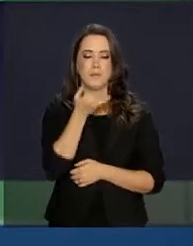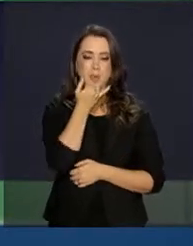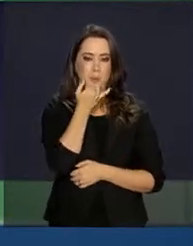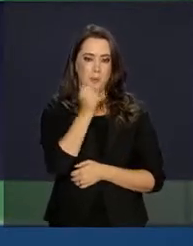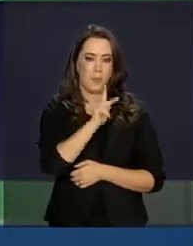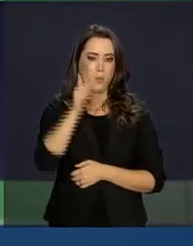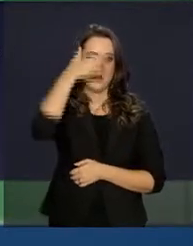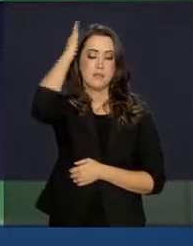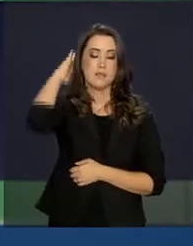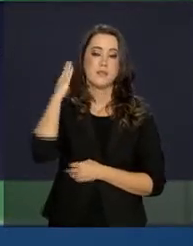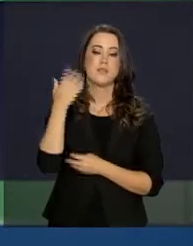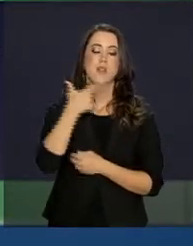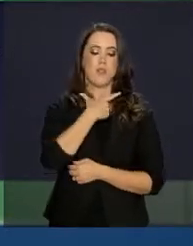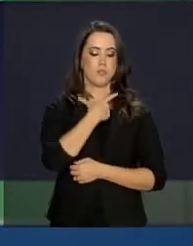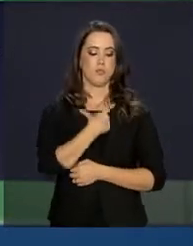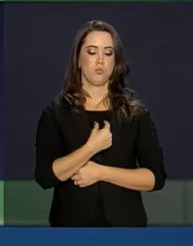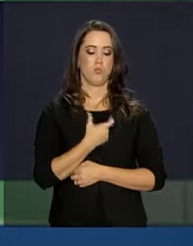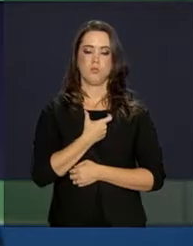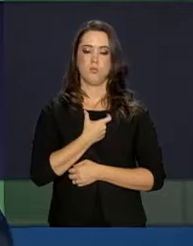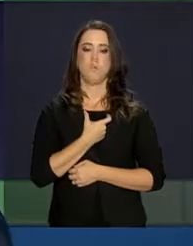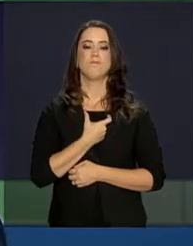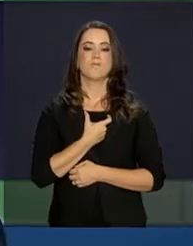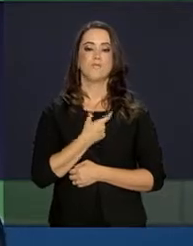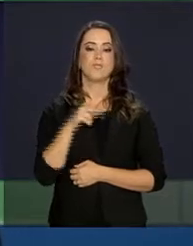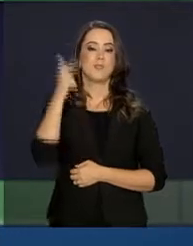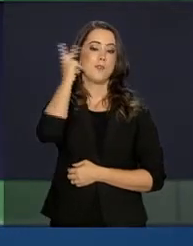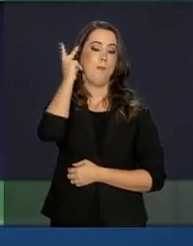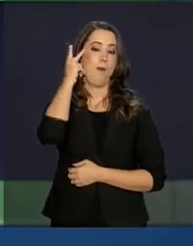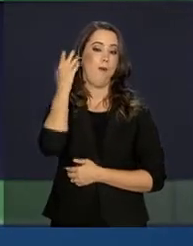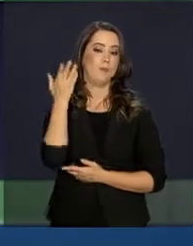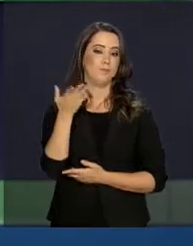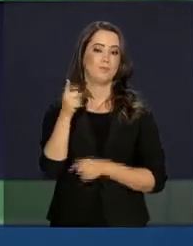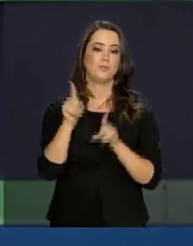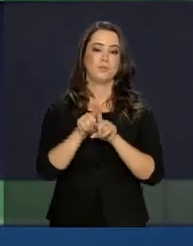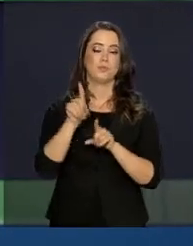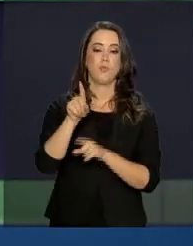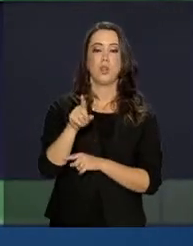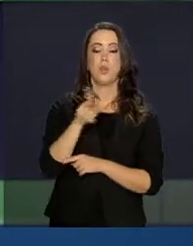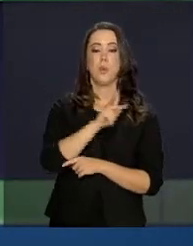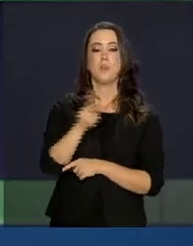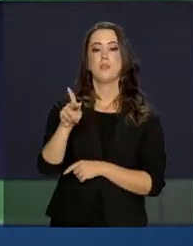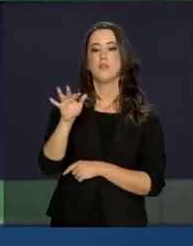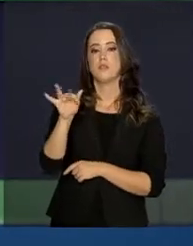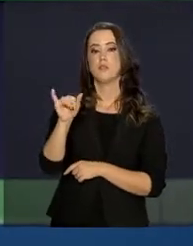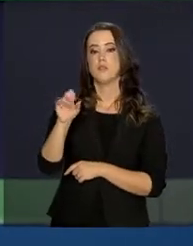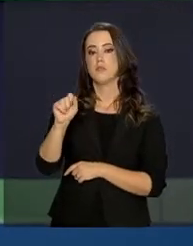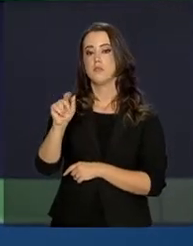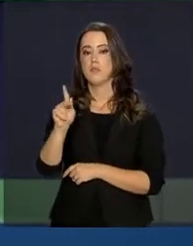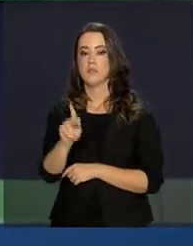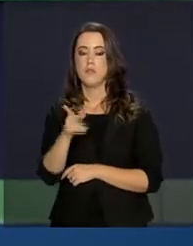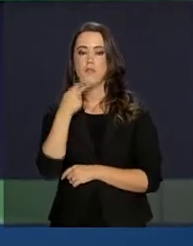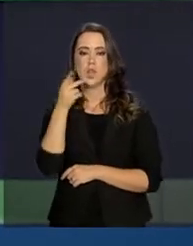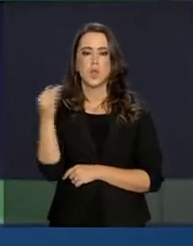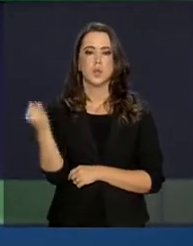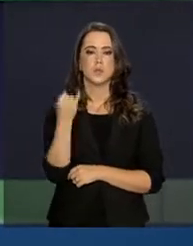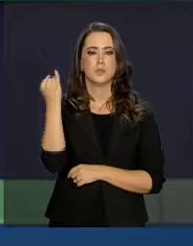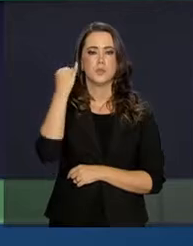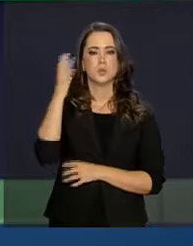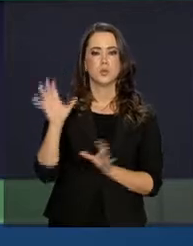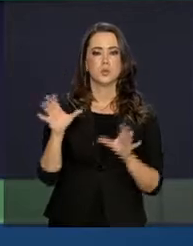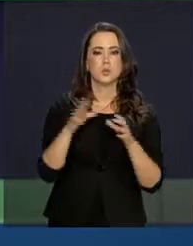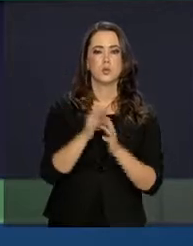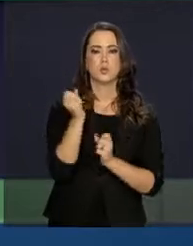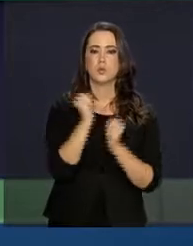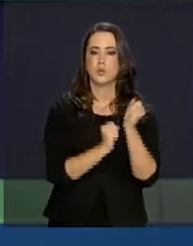Ordem do Mérito Industrial São Paulo, na capital paulista. O presidente da Fiesp, Paulo Scaff, falou sobre os ganhos do setor